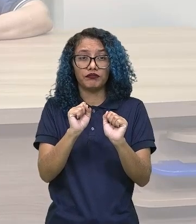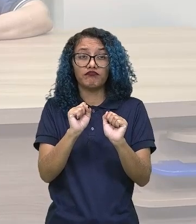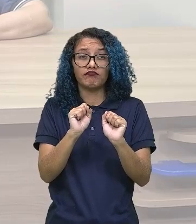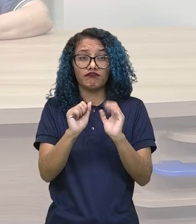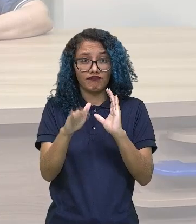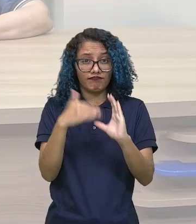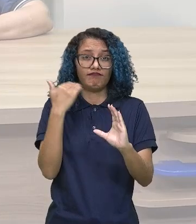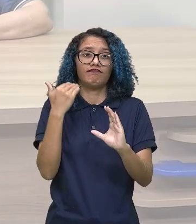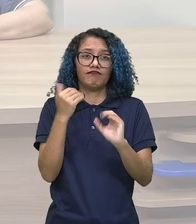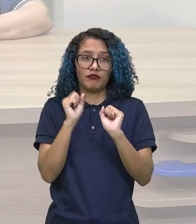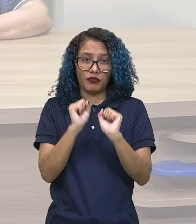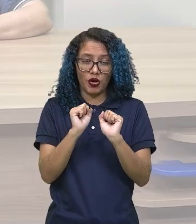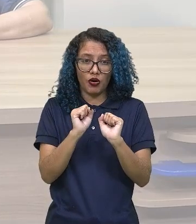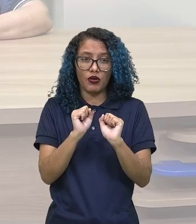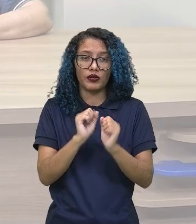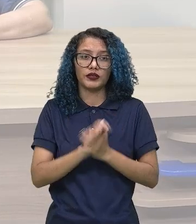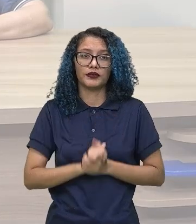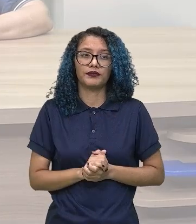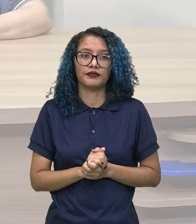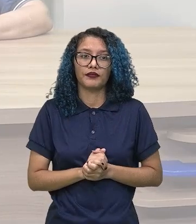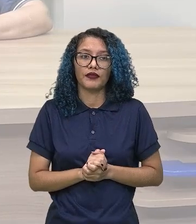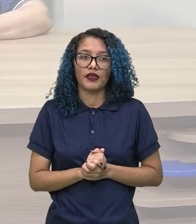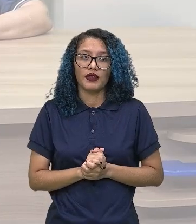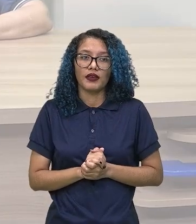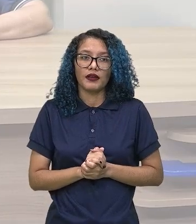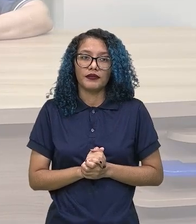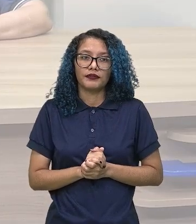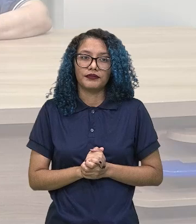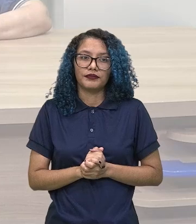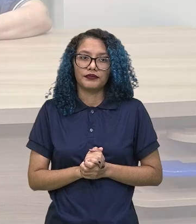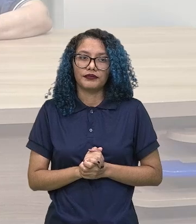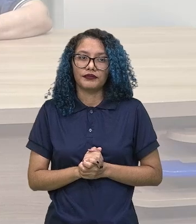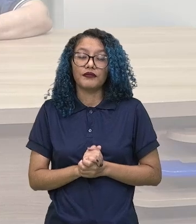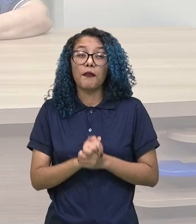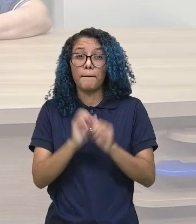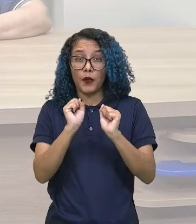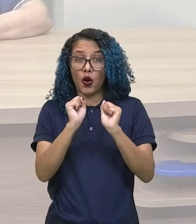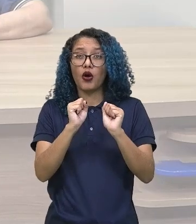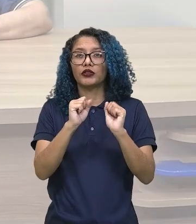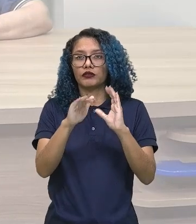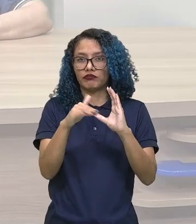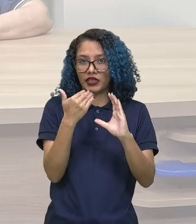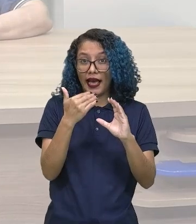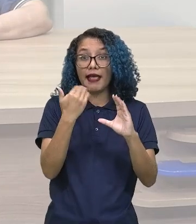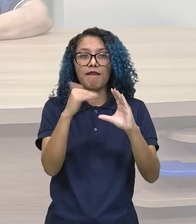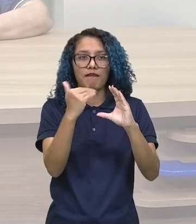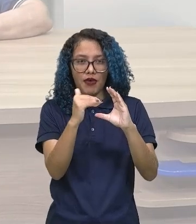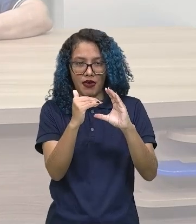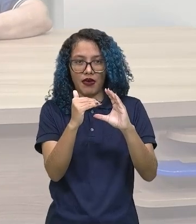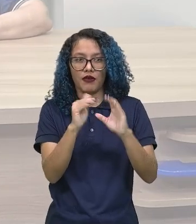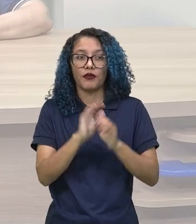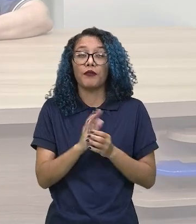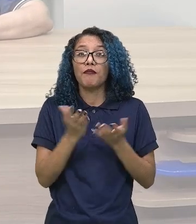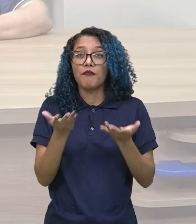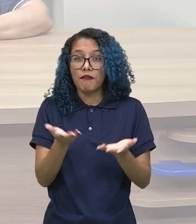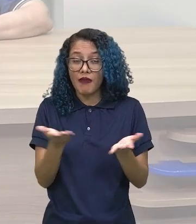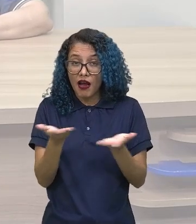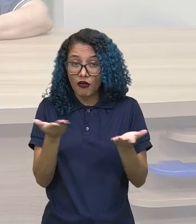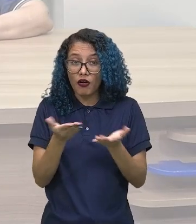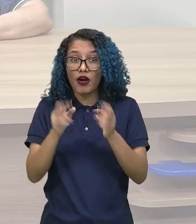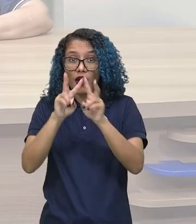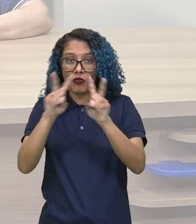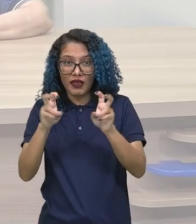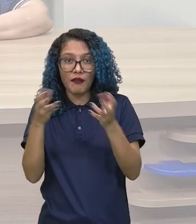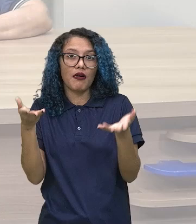que nós estaremos tirando aí no momento da nossa interatividade, tá bom? Hoje nós vamos abordar novos temas. Anotem também sobre os temas